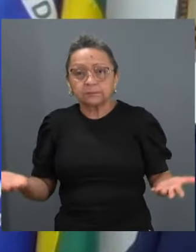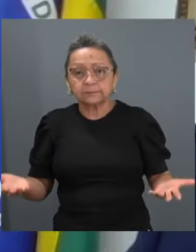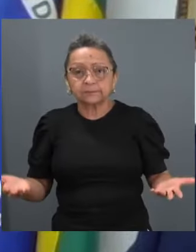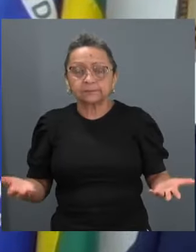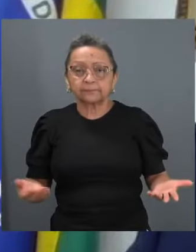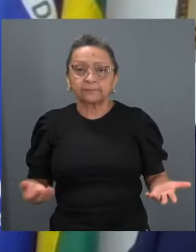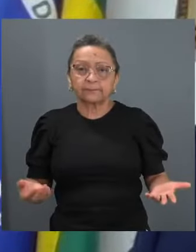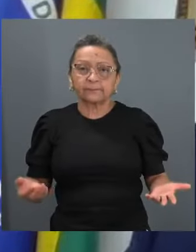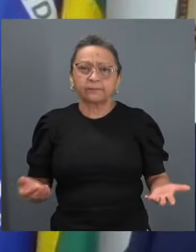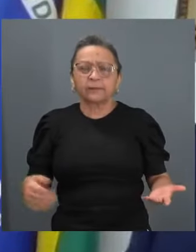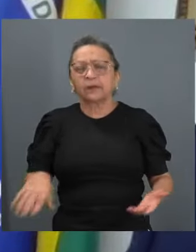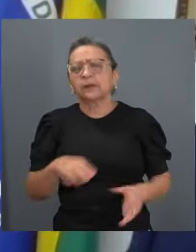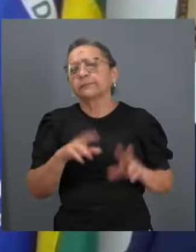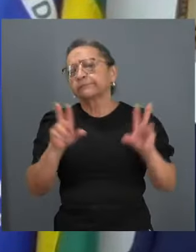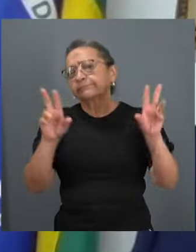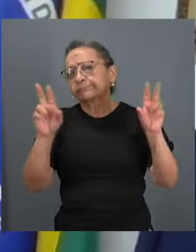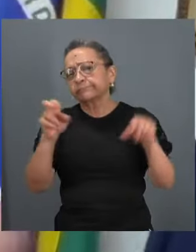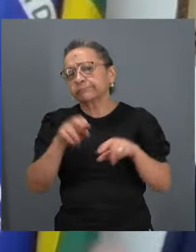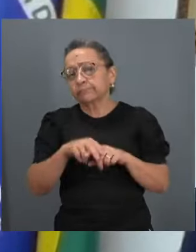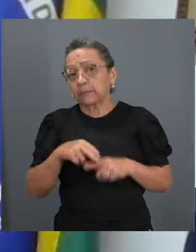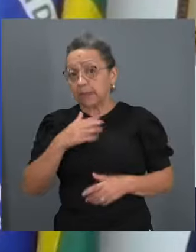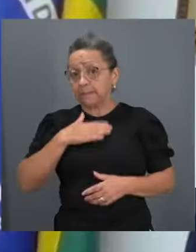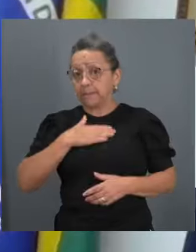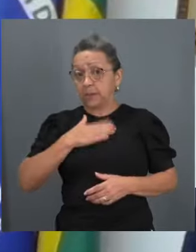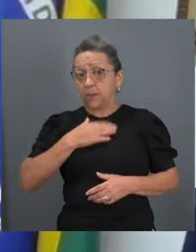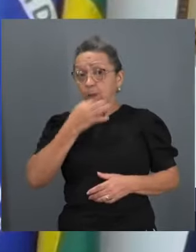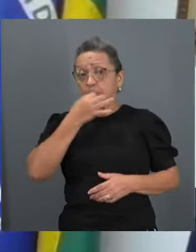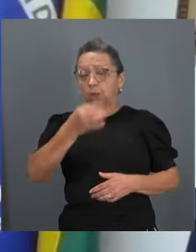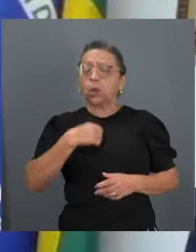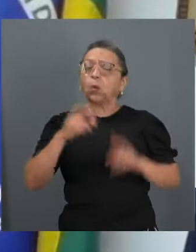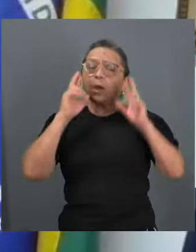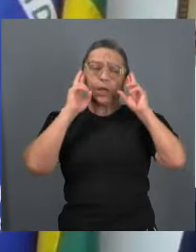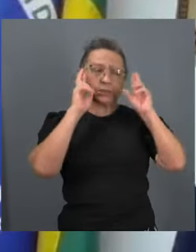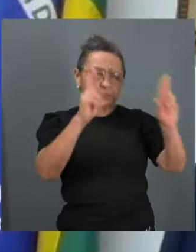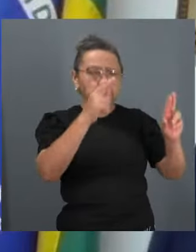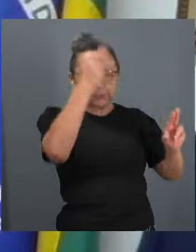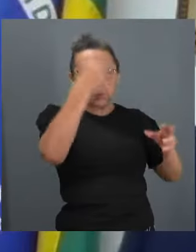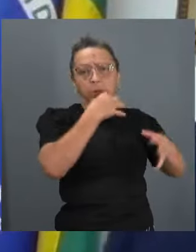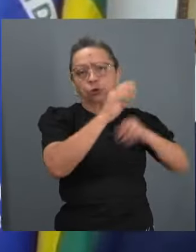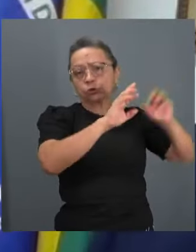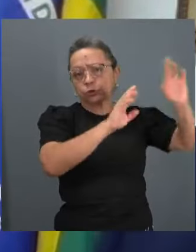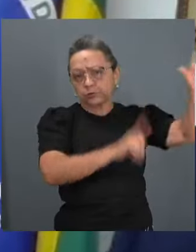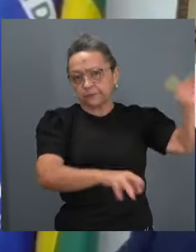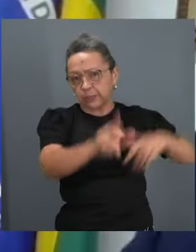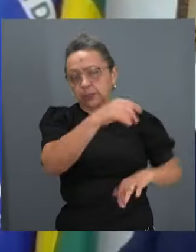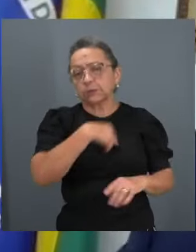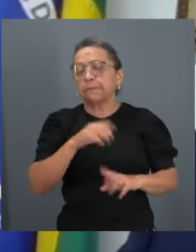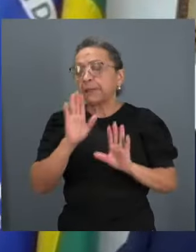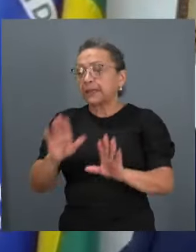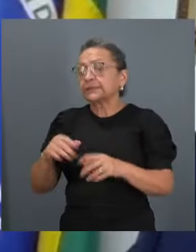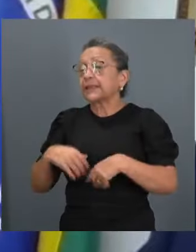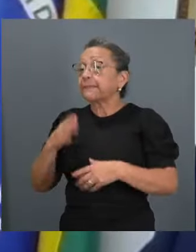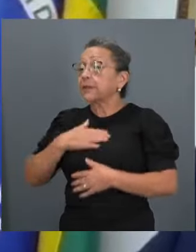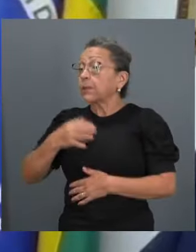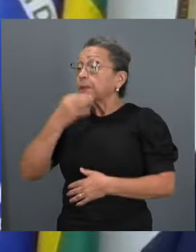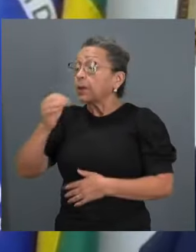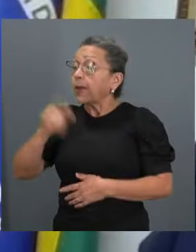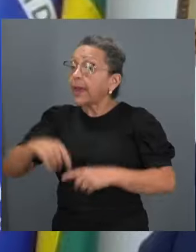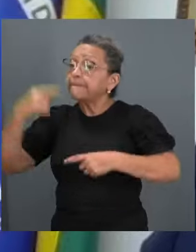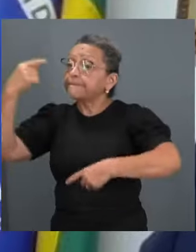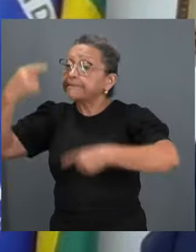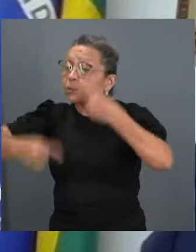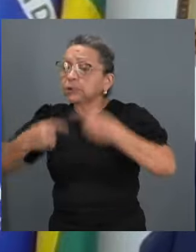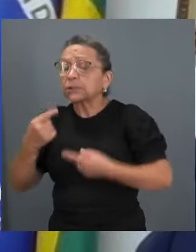E por uma questão, no meu modo de ver, respeito quem pensa diferente, mas política, colocar